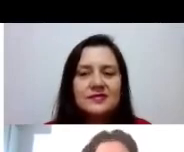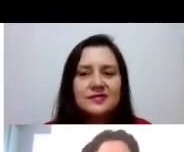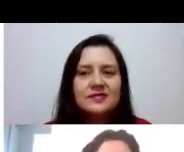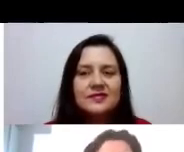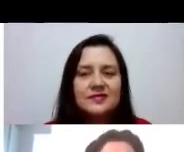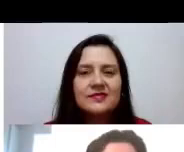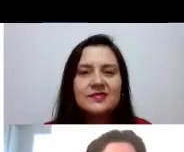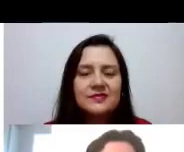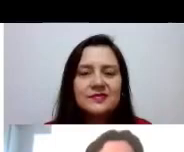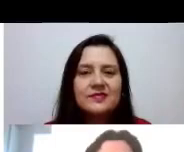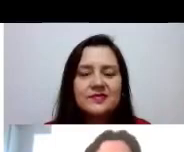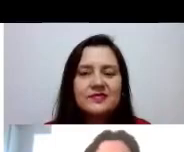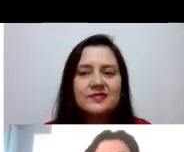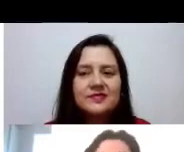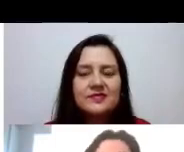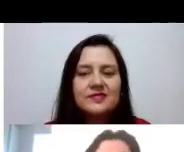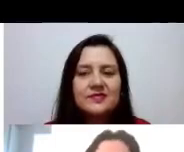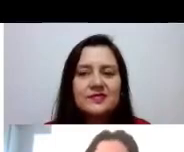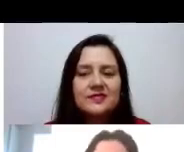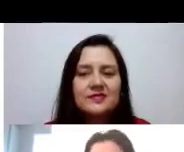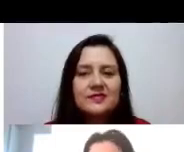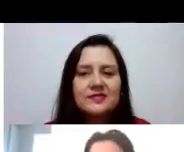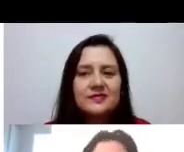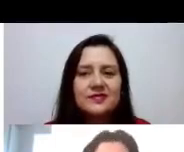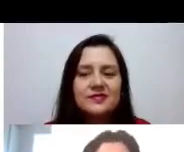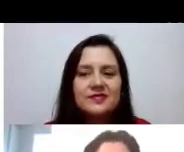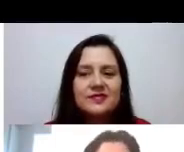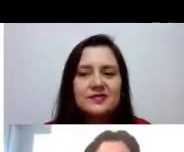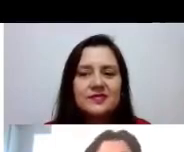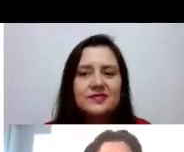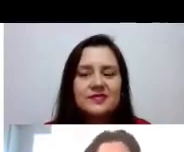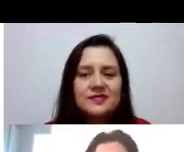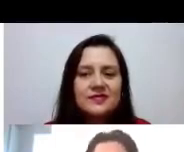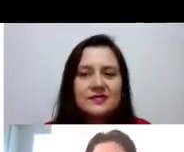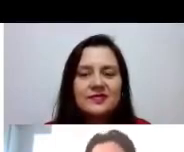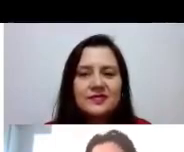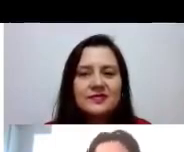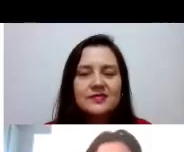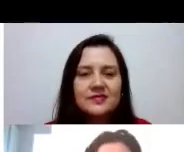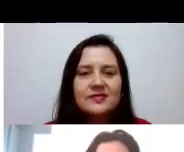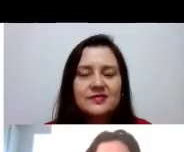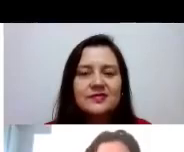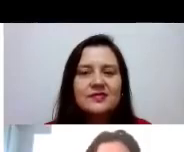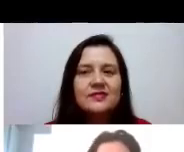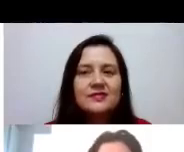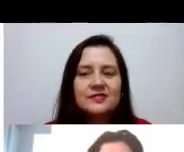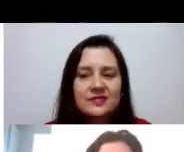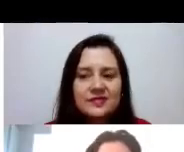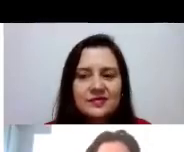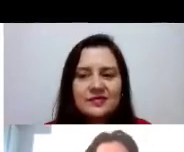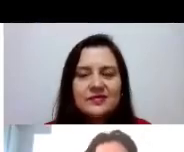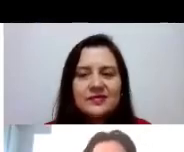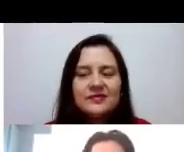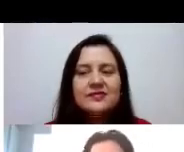que isso que é muito importante, porque a gente não eu penso para que a gente não fique doente quando não der certo, quando a gente tiver